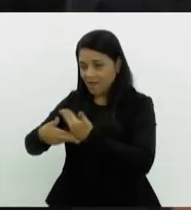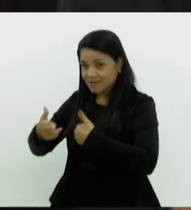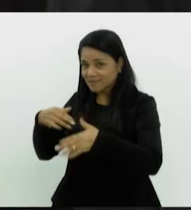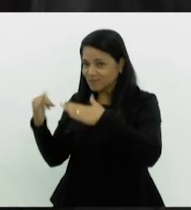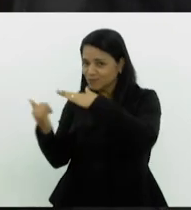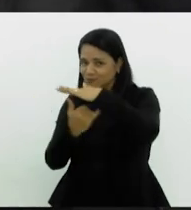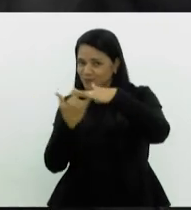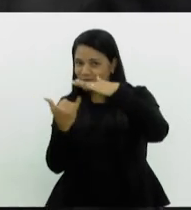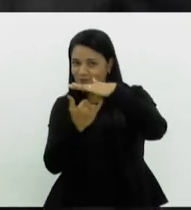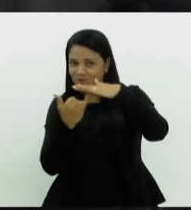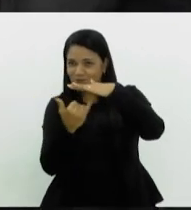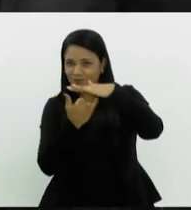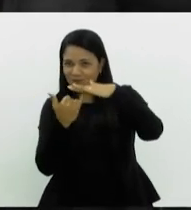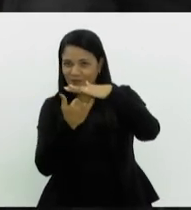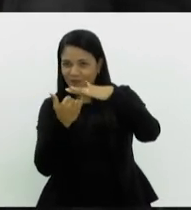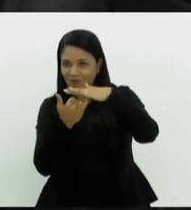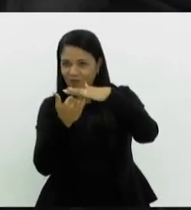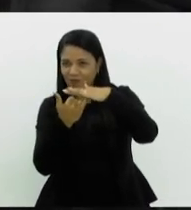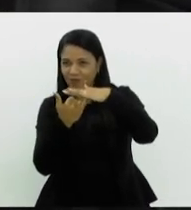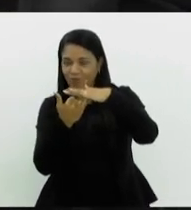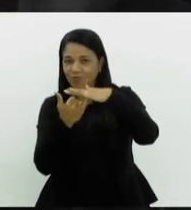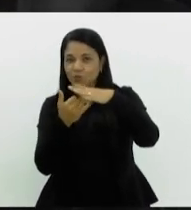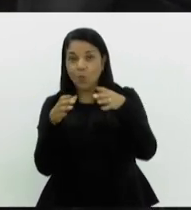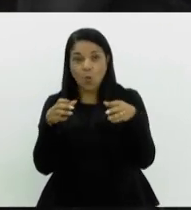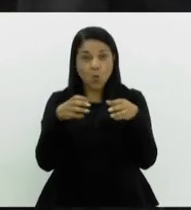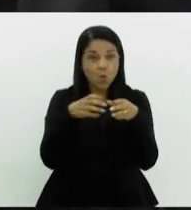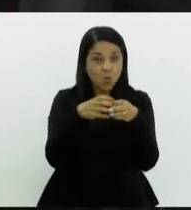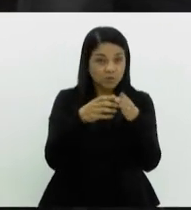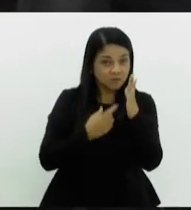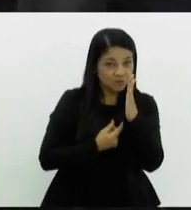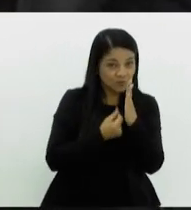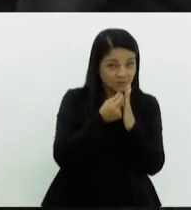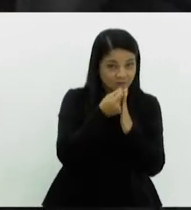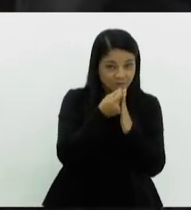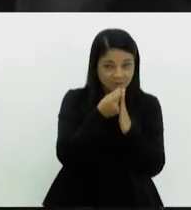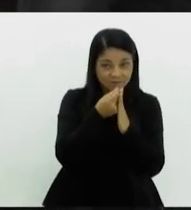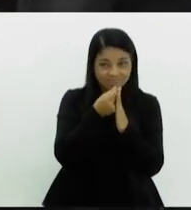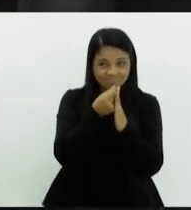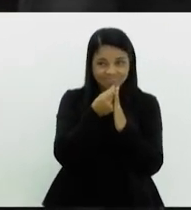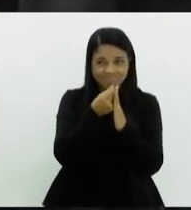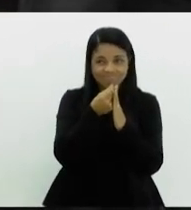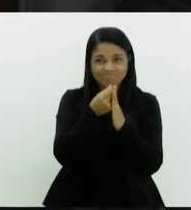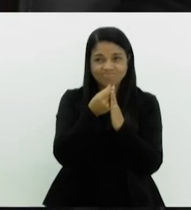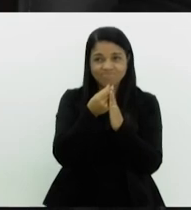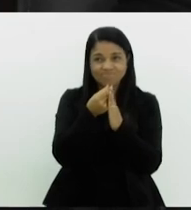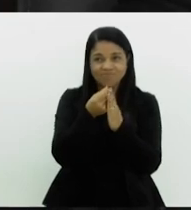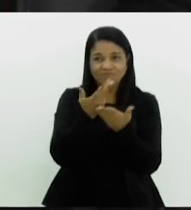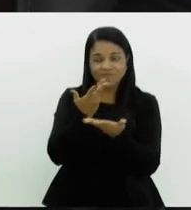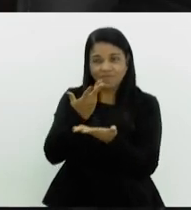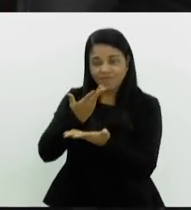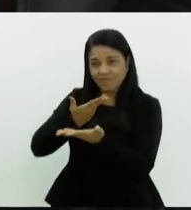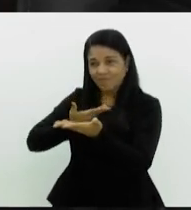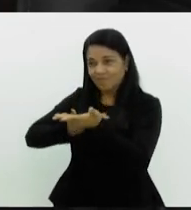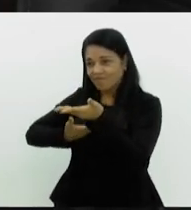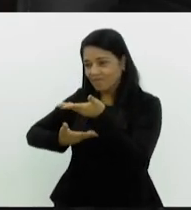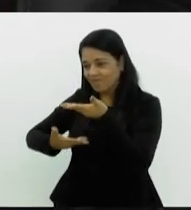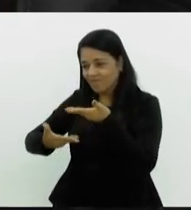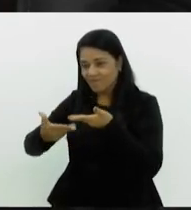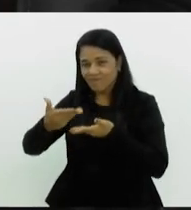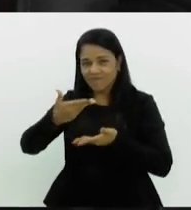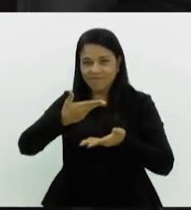institucional com a Comissão de Orçamento, que foi intermediada, se